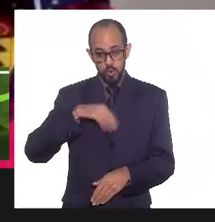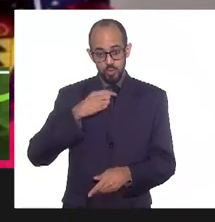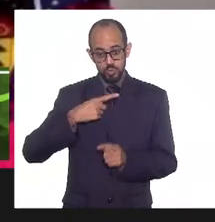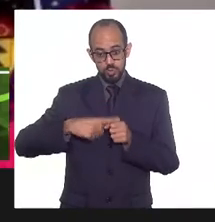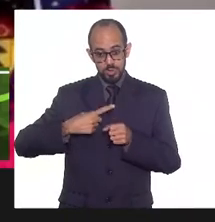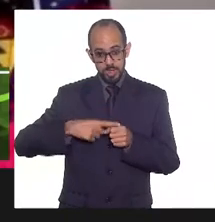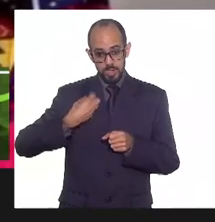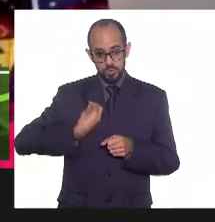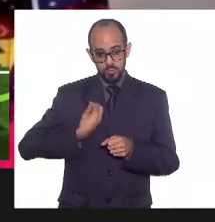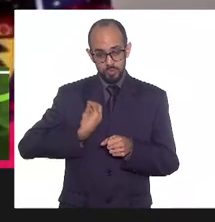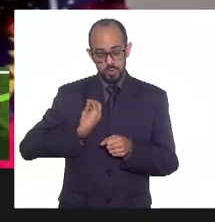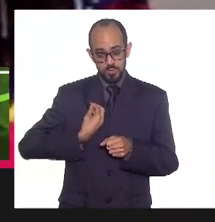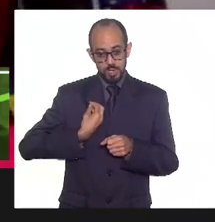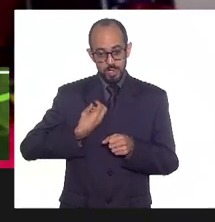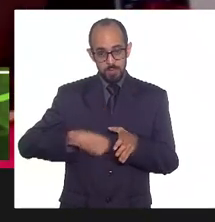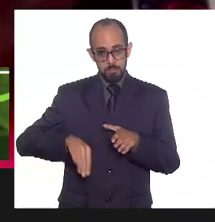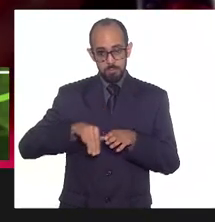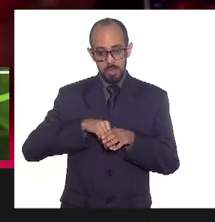CEPIC